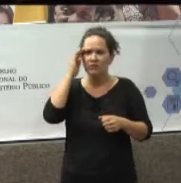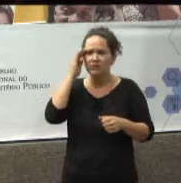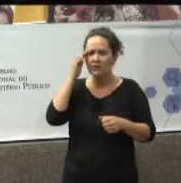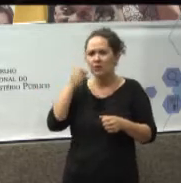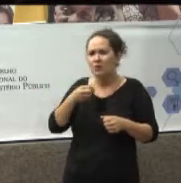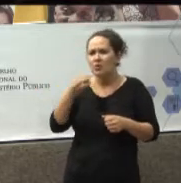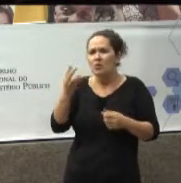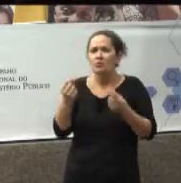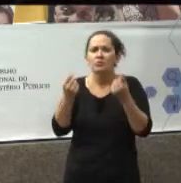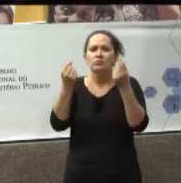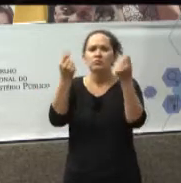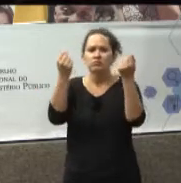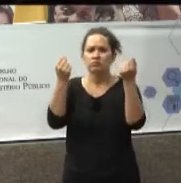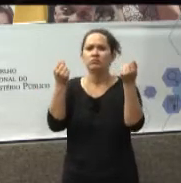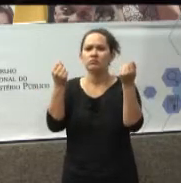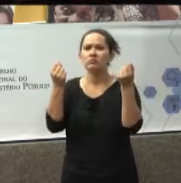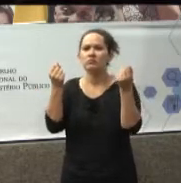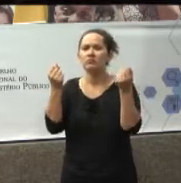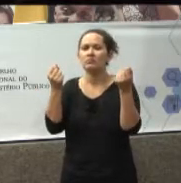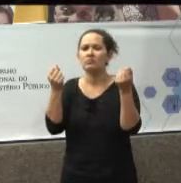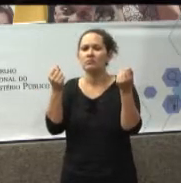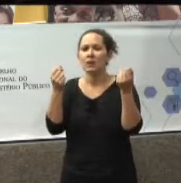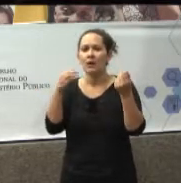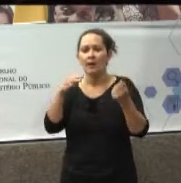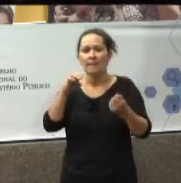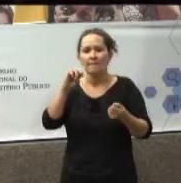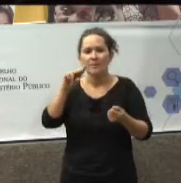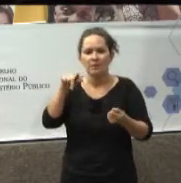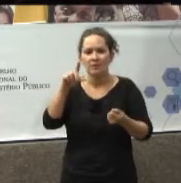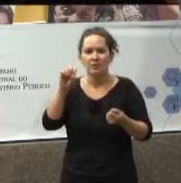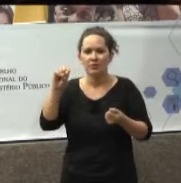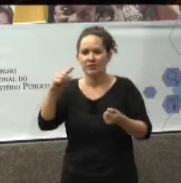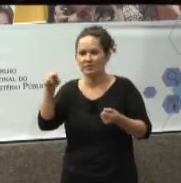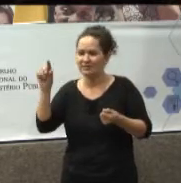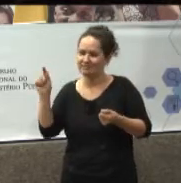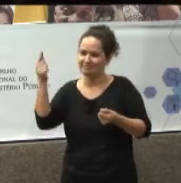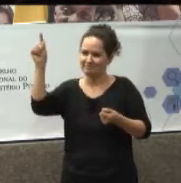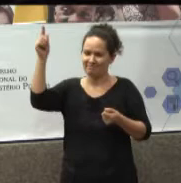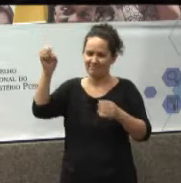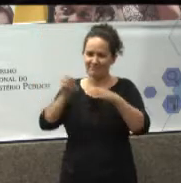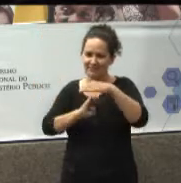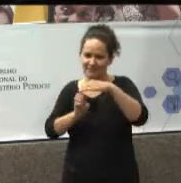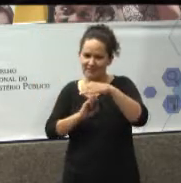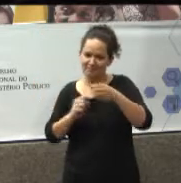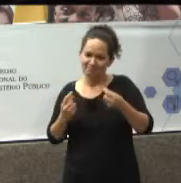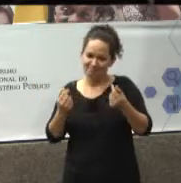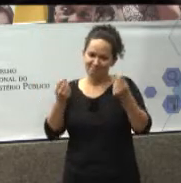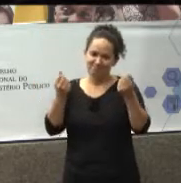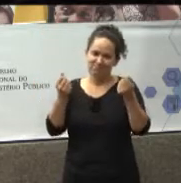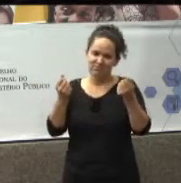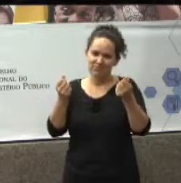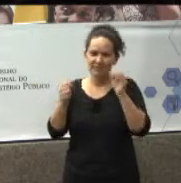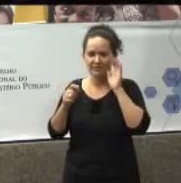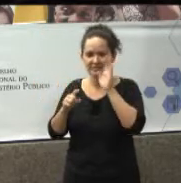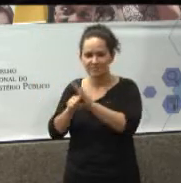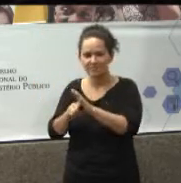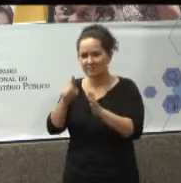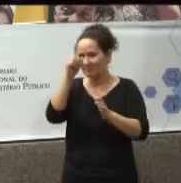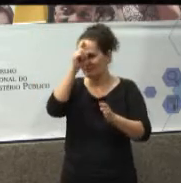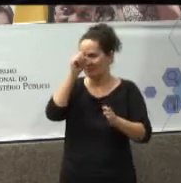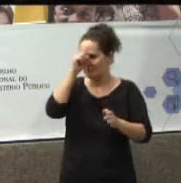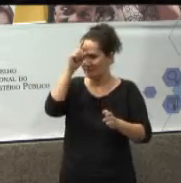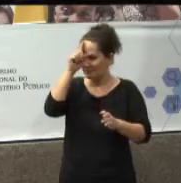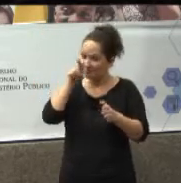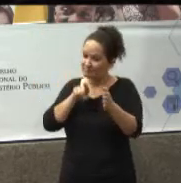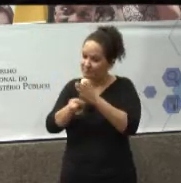de dinheiro aqui em milhões de dólares que essas empresas gastam patrocinando hospitais de ensino pesquisa